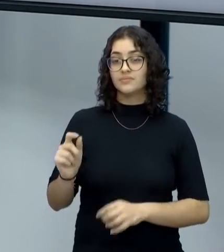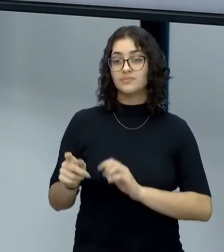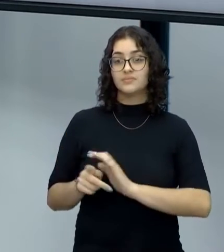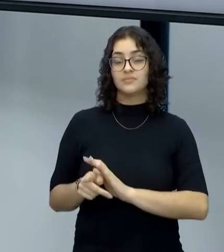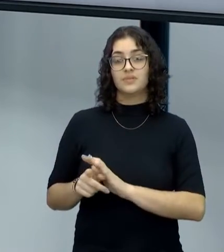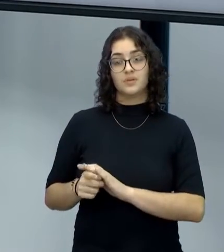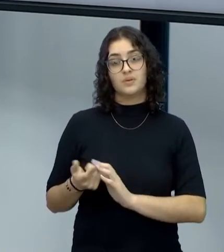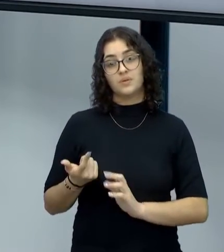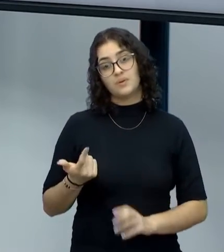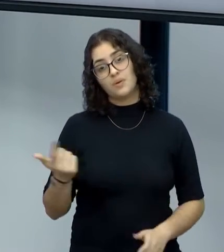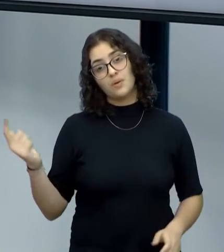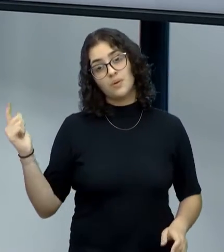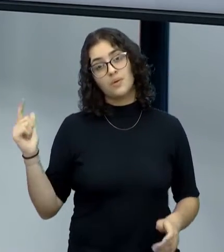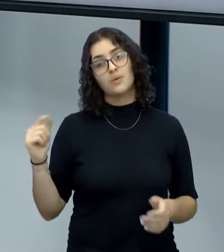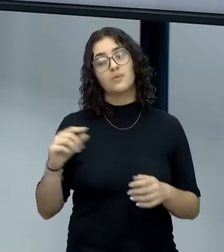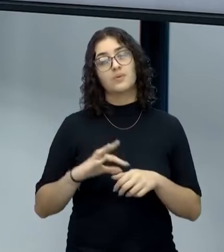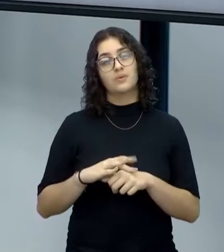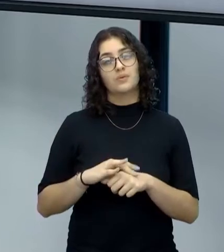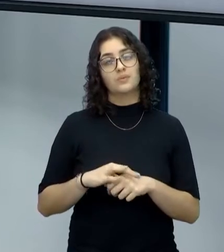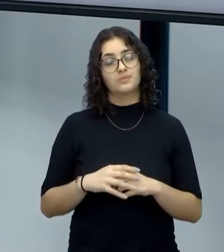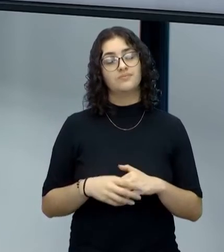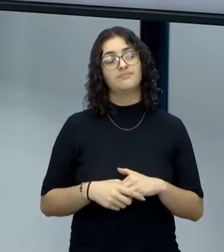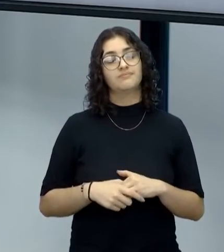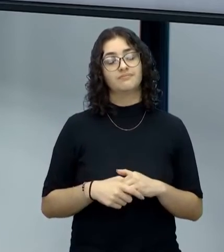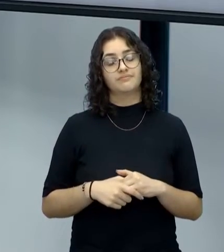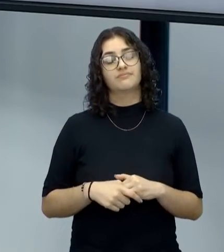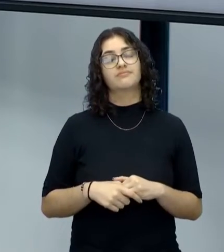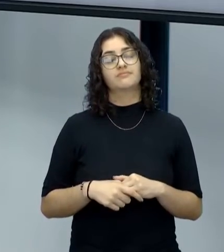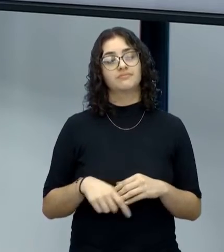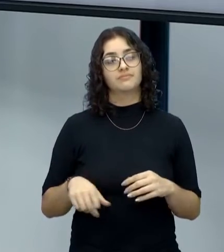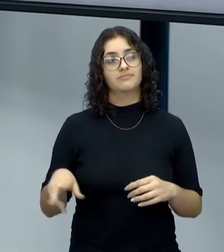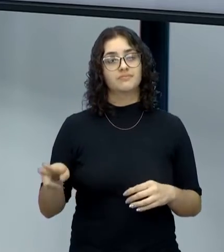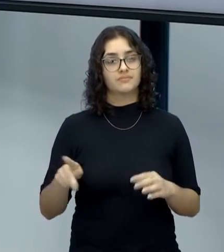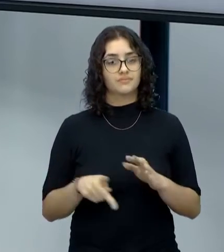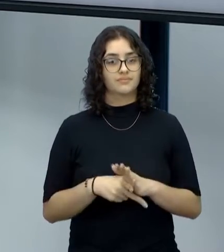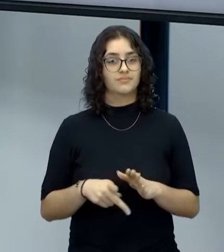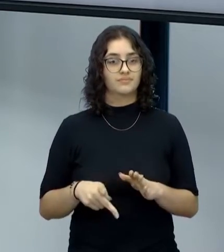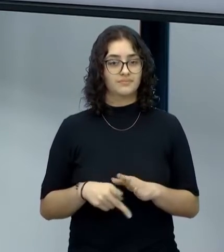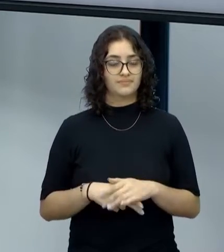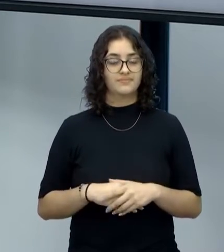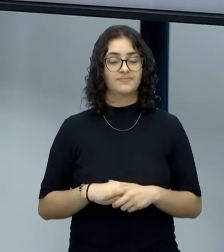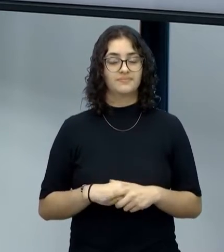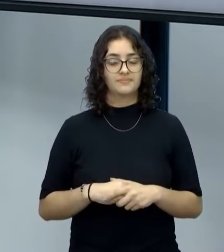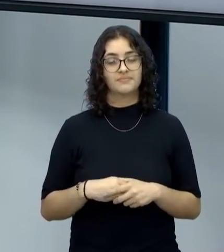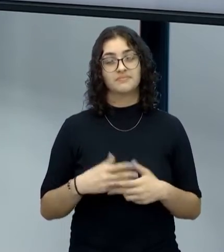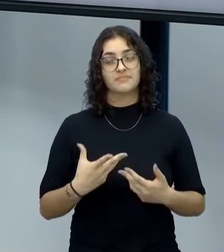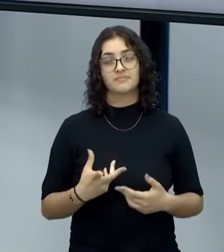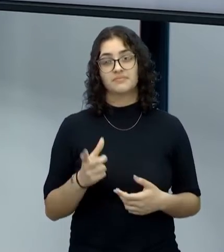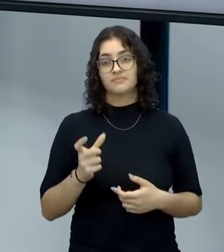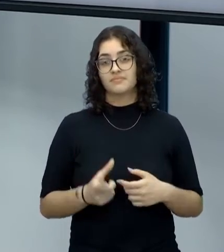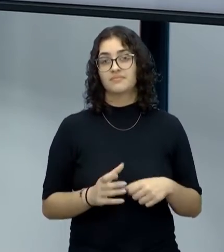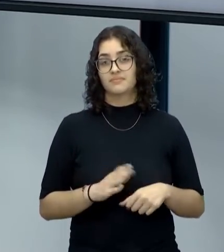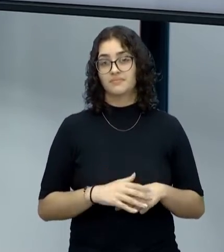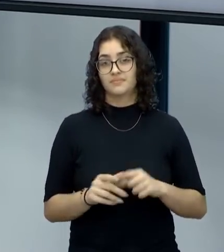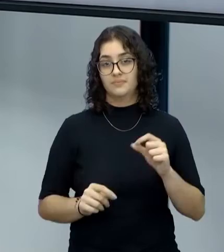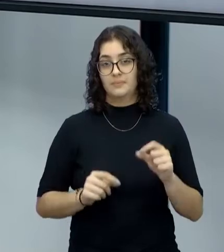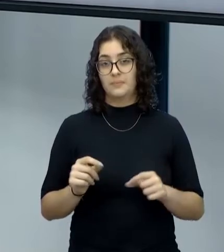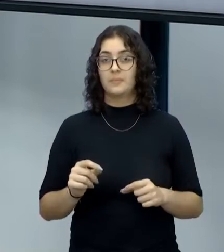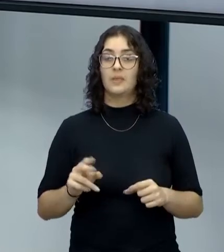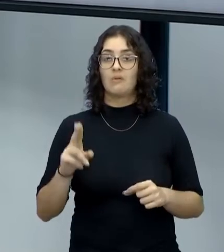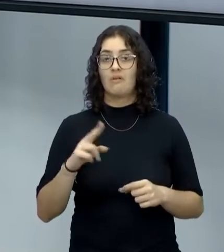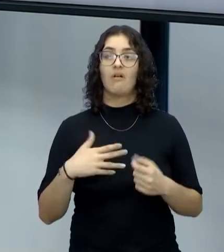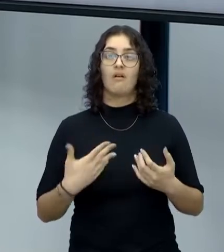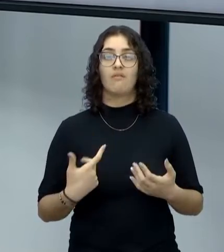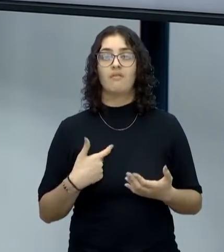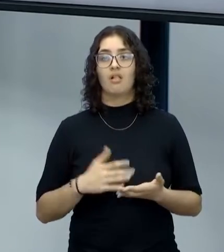outros tipos de doenças, devido ao manuseio com os agrotóxicos. E aí, o que a pessoa faz? Usou tal, eu